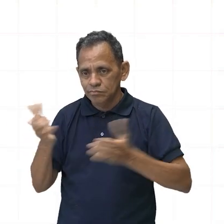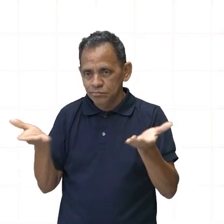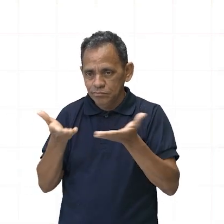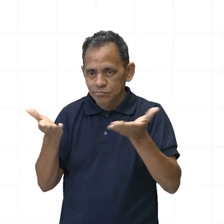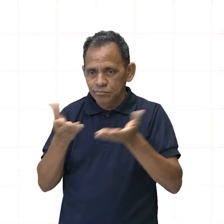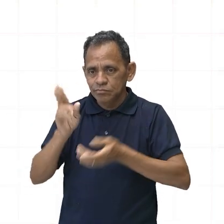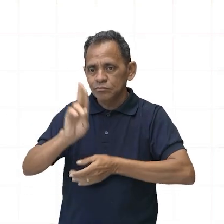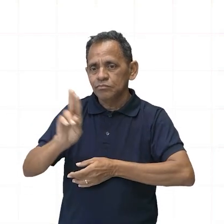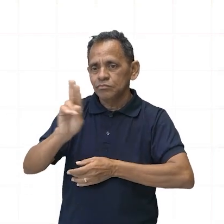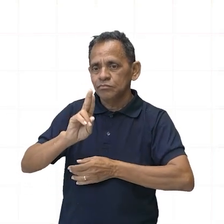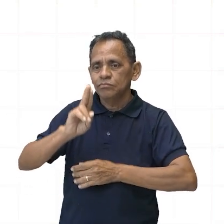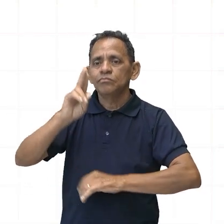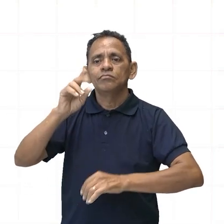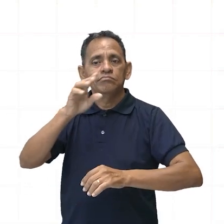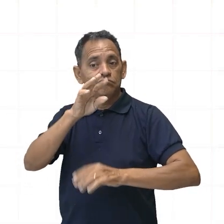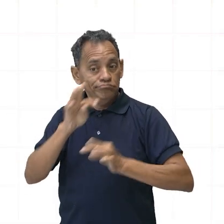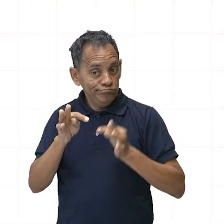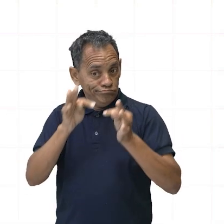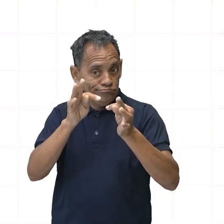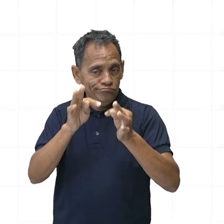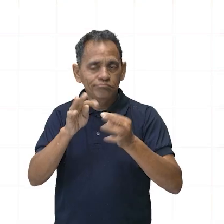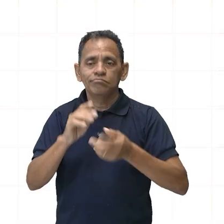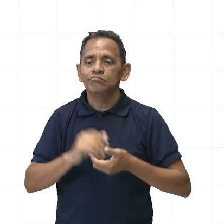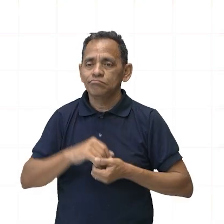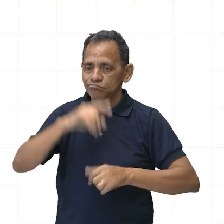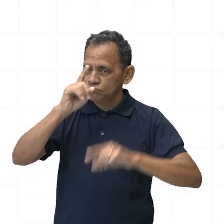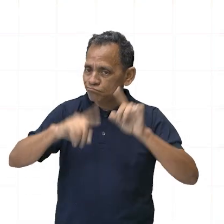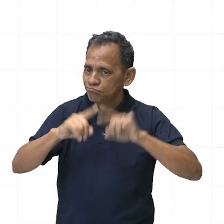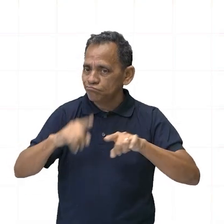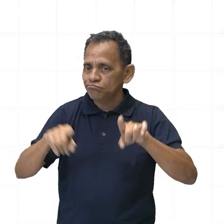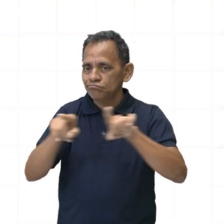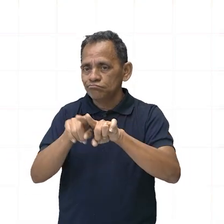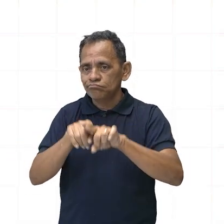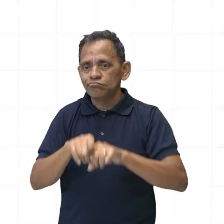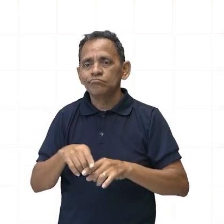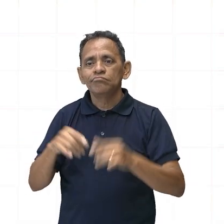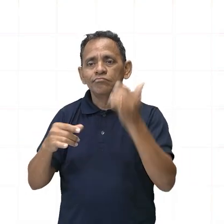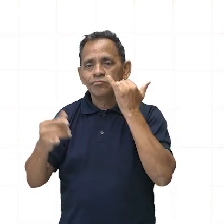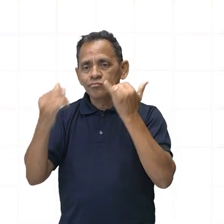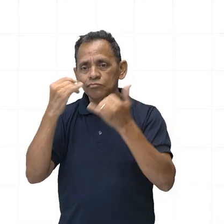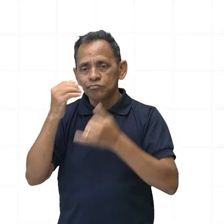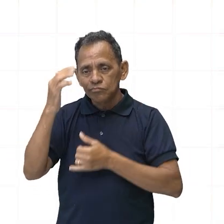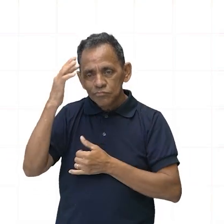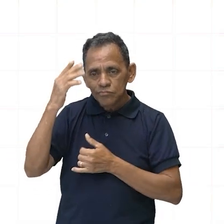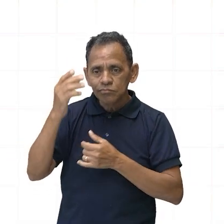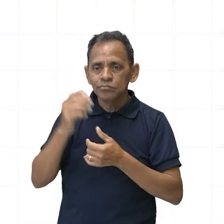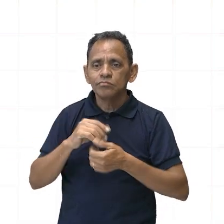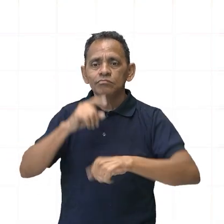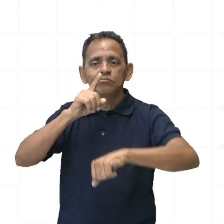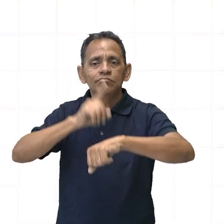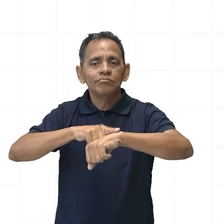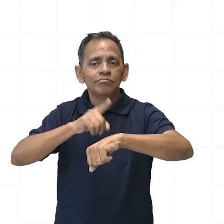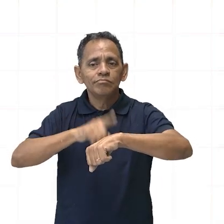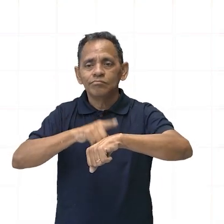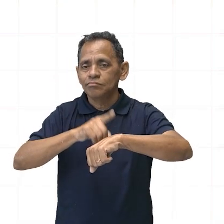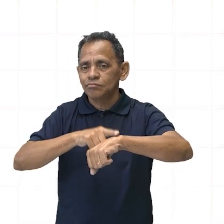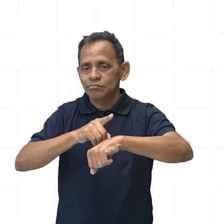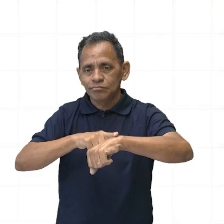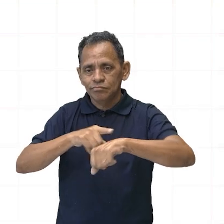da utilização dessas tecnologias. Essa tecnologia acaba informando o que está ocorrendo em tempo